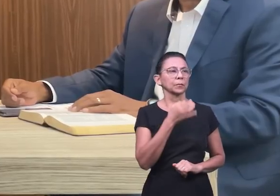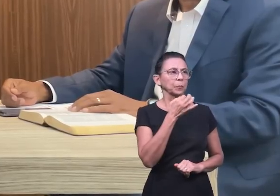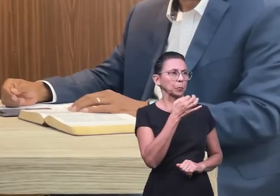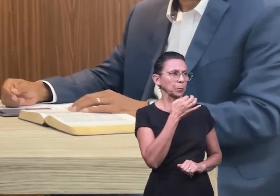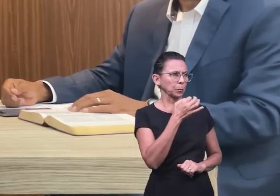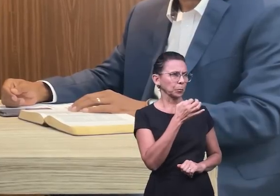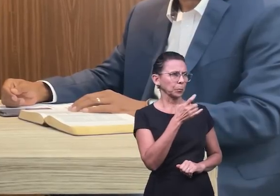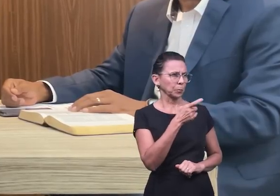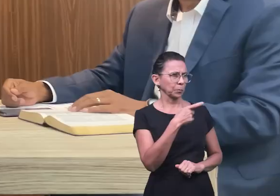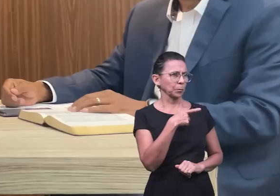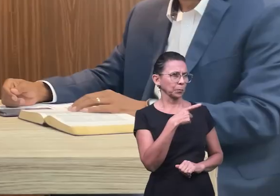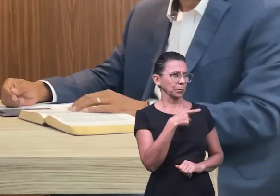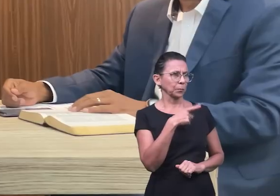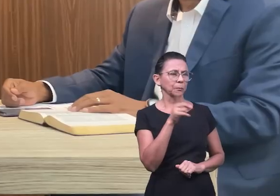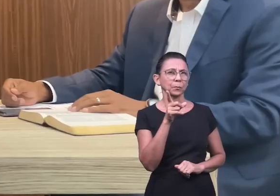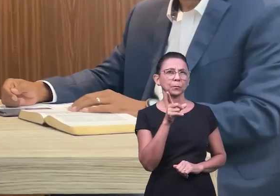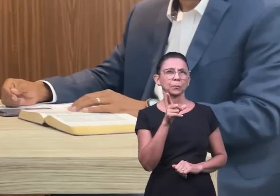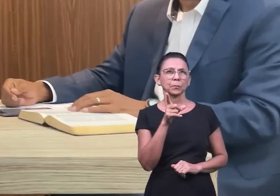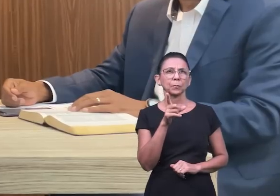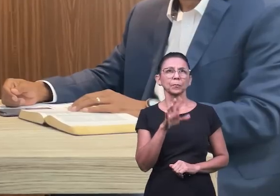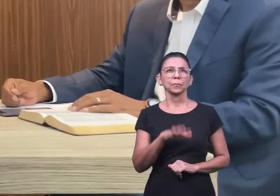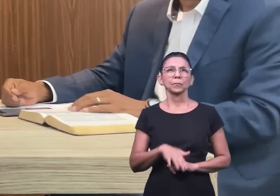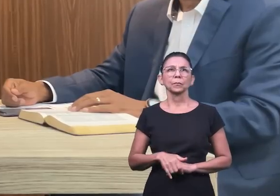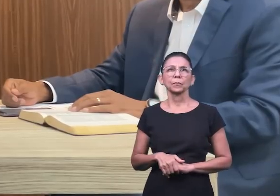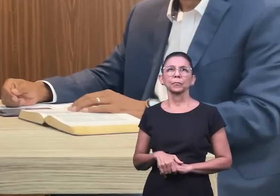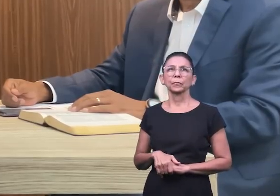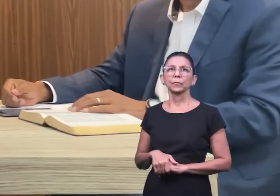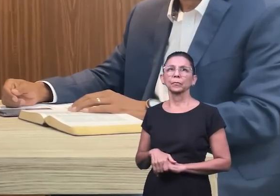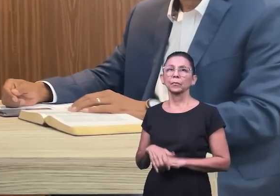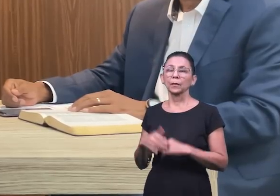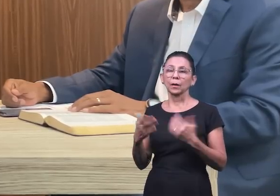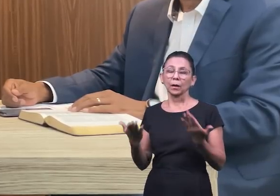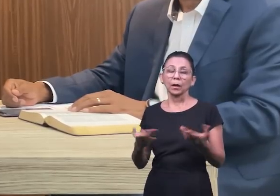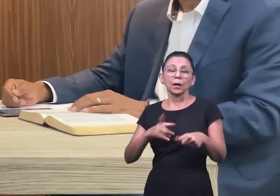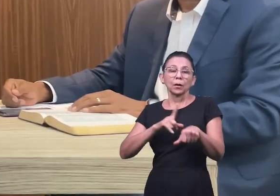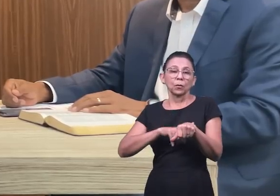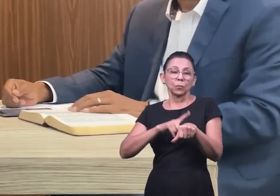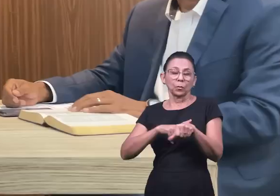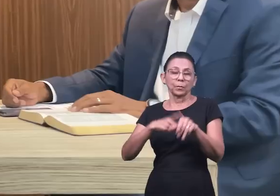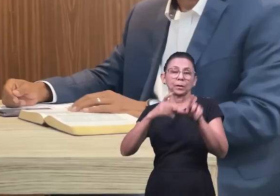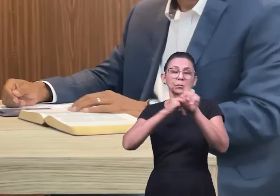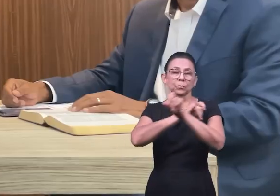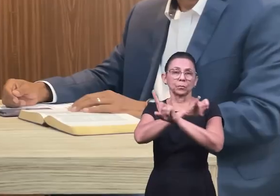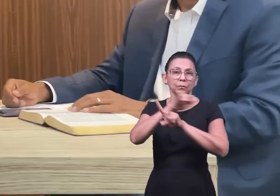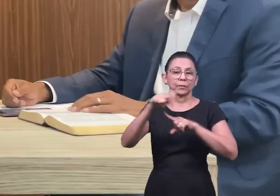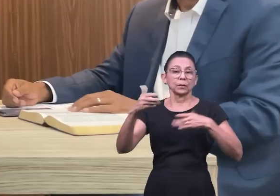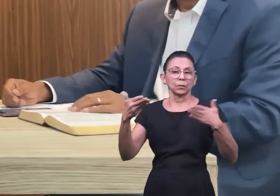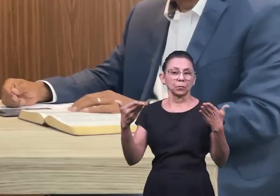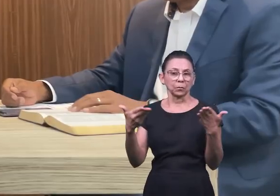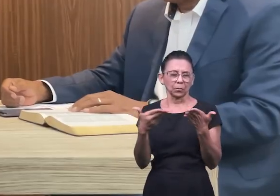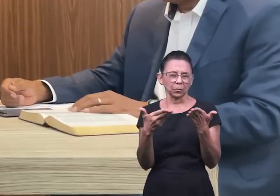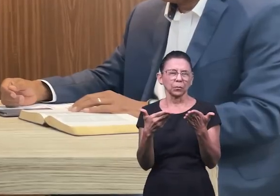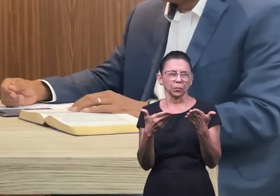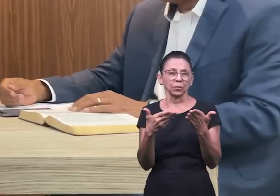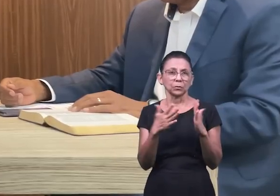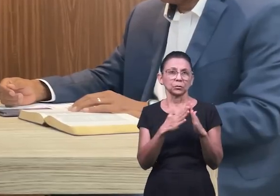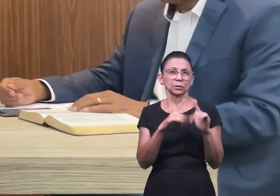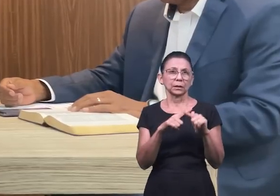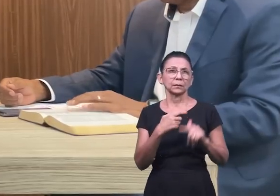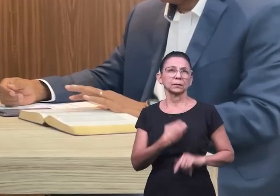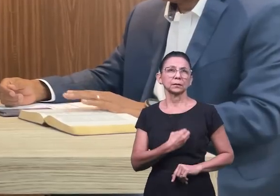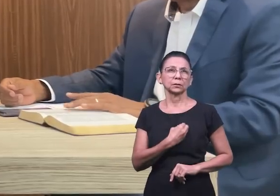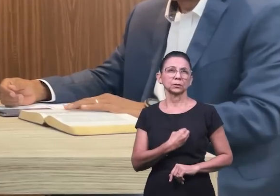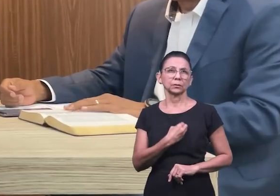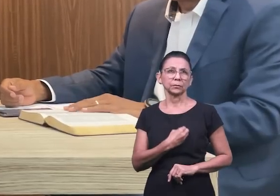tem algum comentário, algum acréscimo para fazer a resposta dela? Pastor, sobre o momento profético que nós